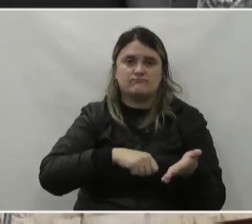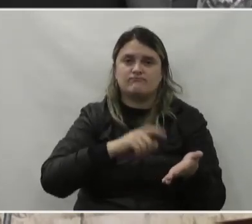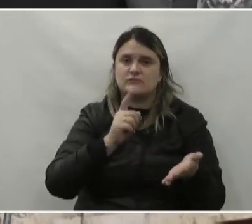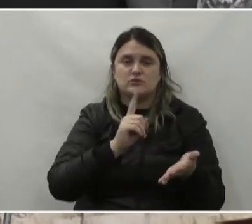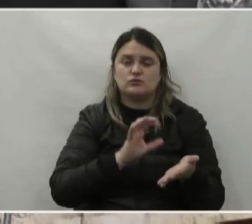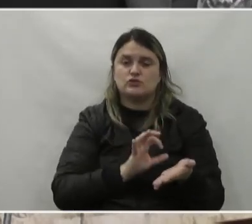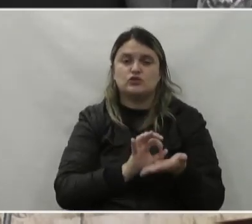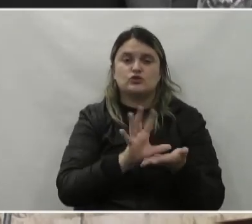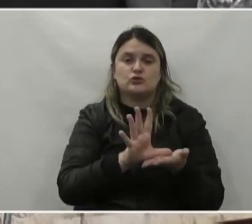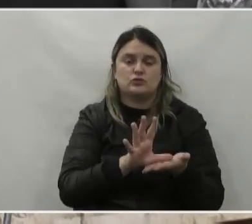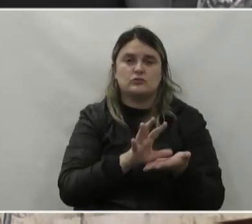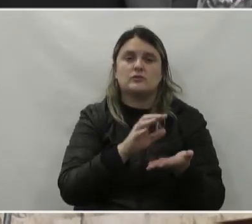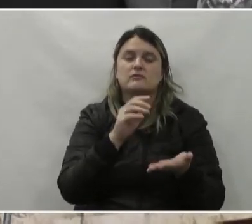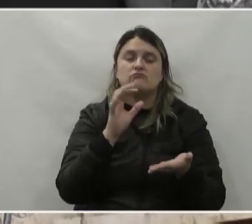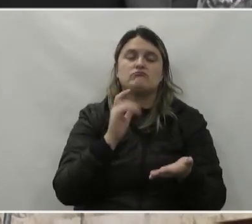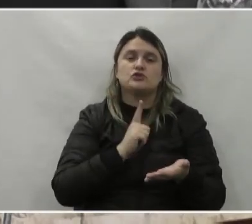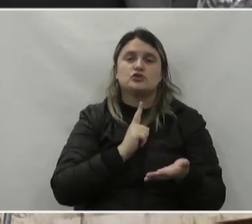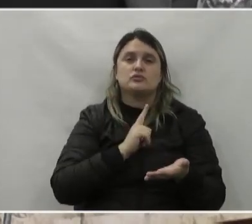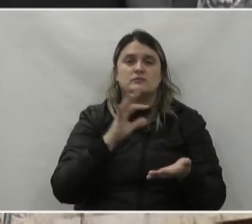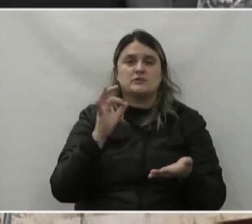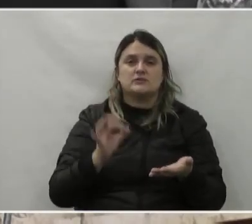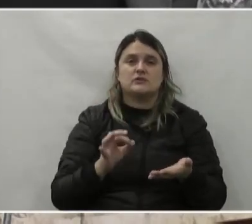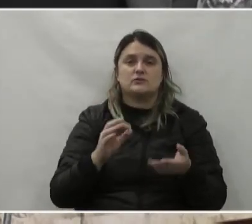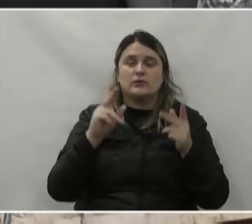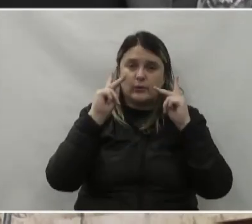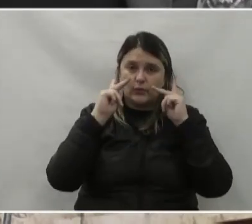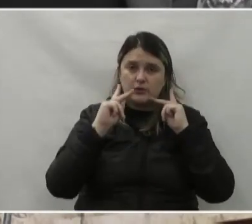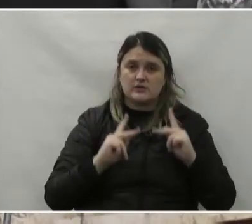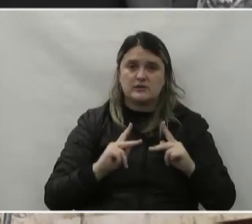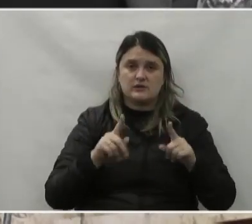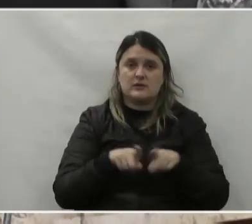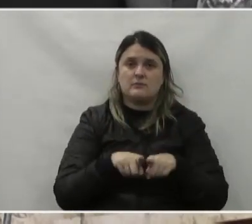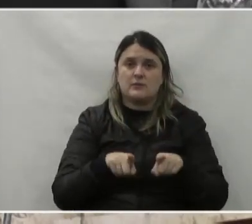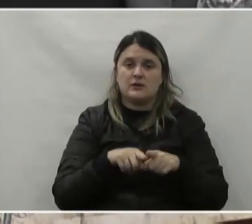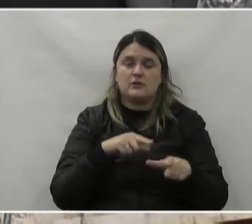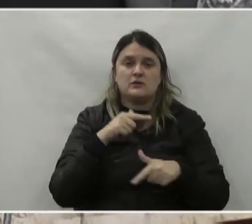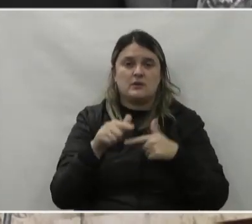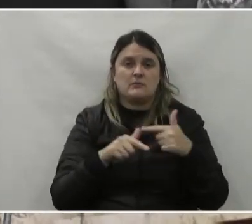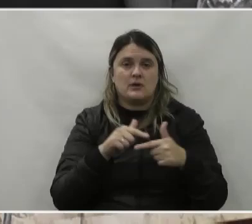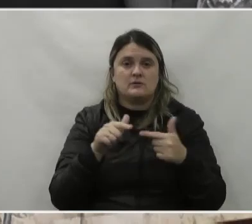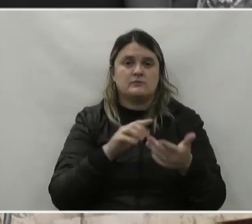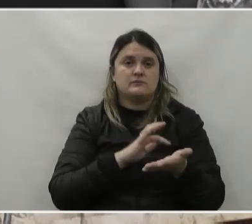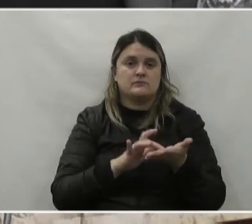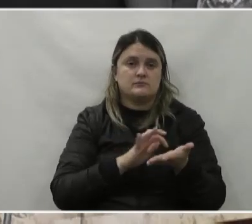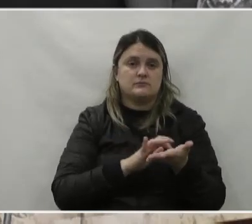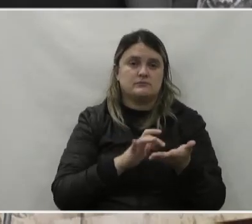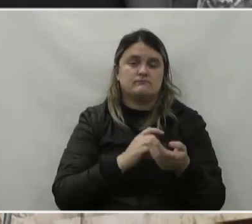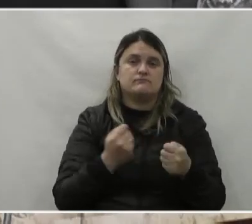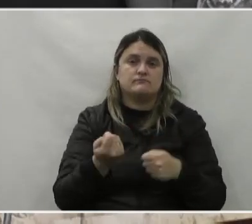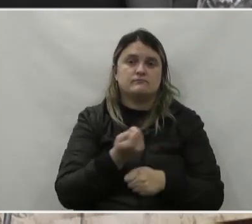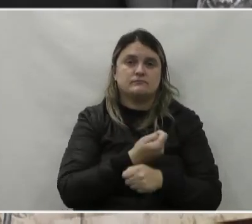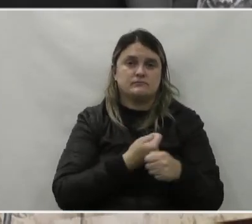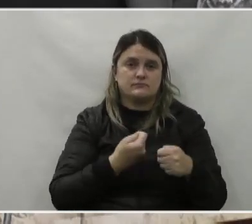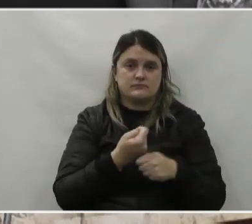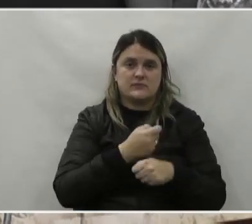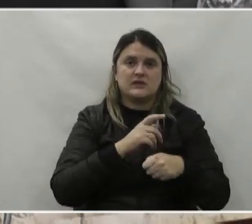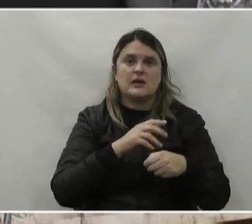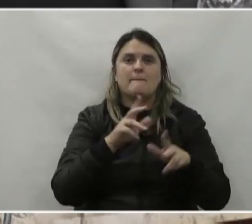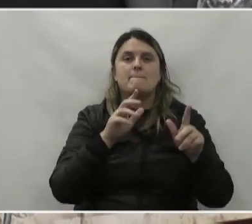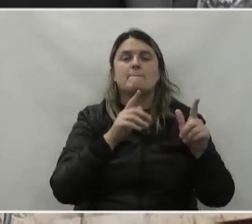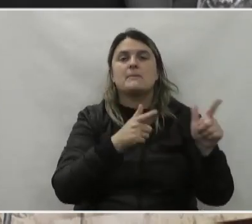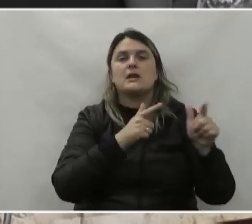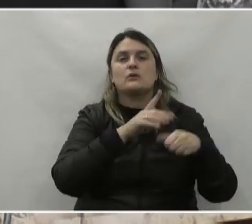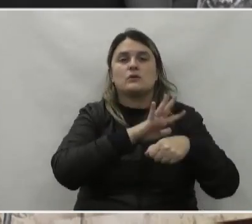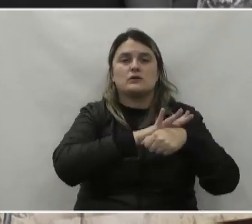ser executada, ele estava certo. E reconhecer aqui também o trabalho do secretário de Finanças, Cachoeira, que